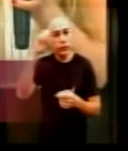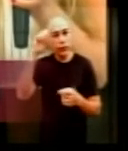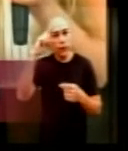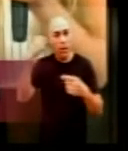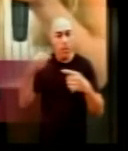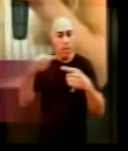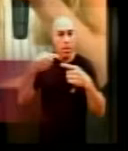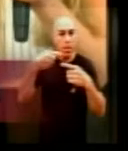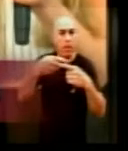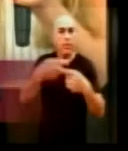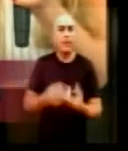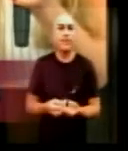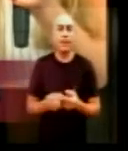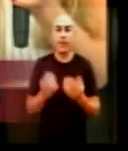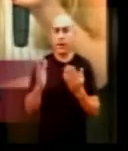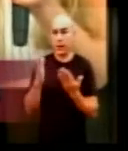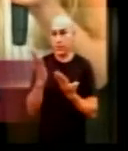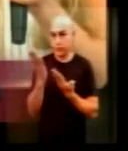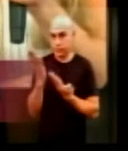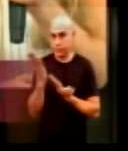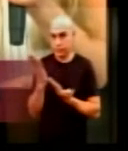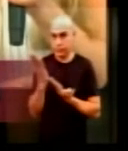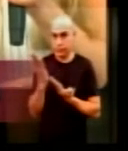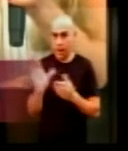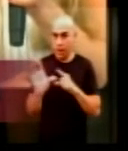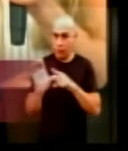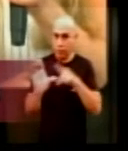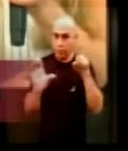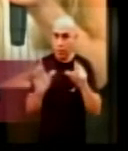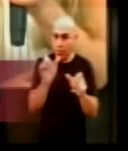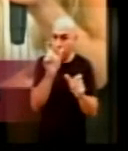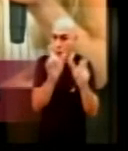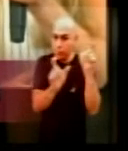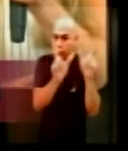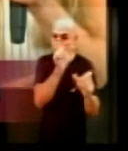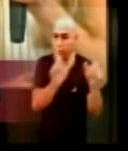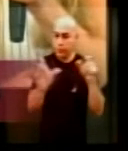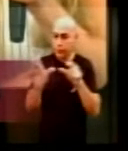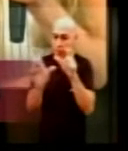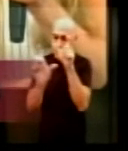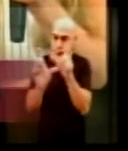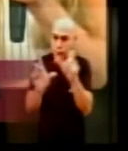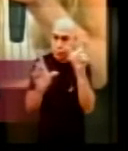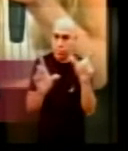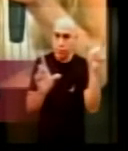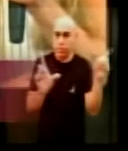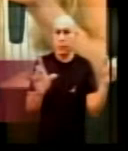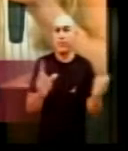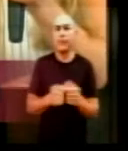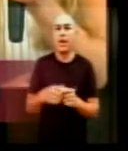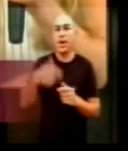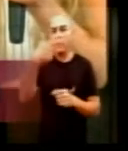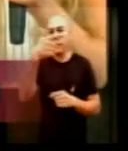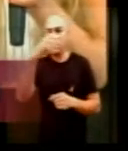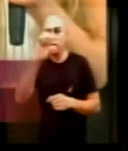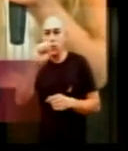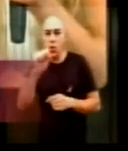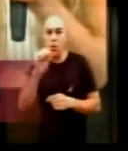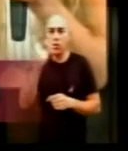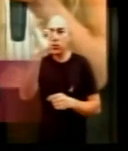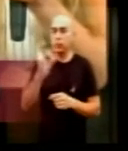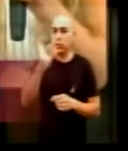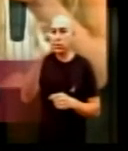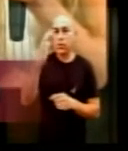Próximo. Como eu falei para vocês, né, dos casos leves, que a gente tem aí uma positividade de 28%, mas vocês podem ver que